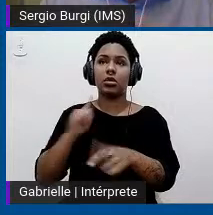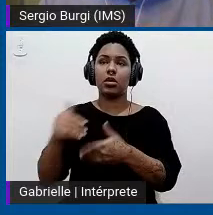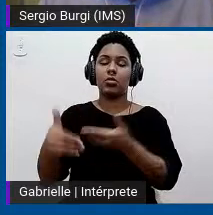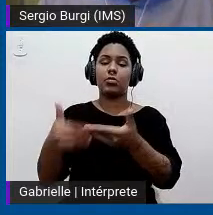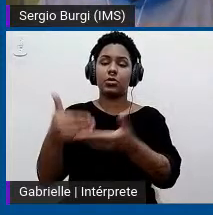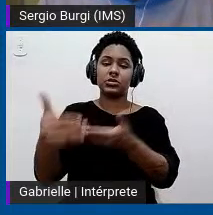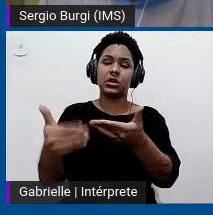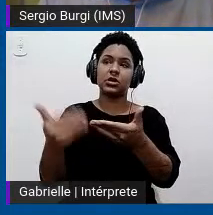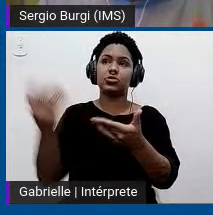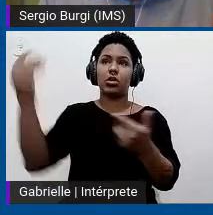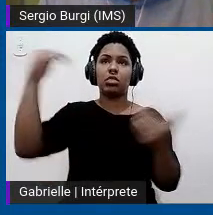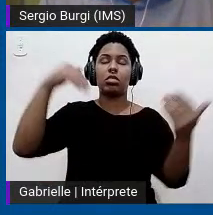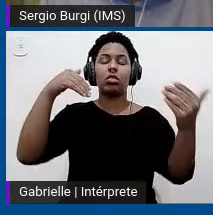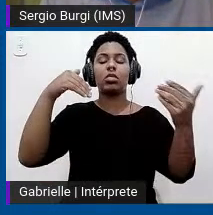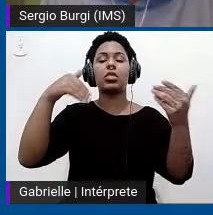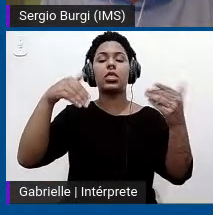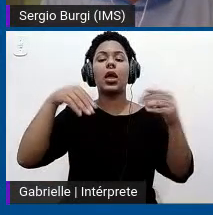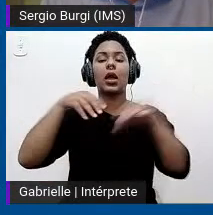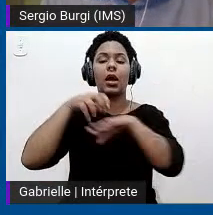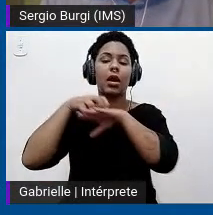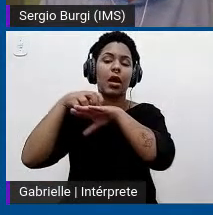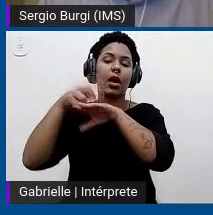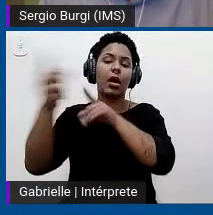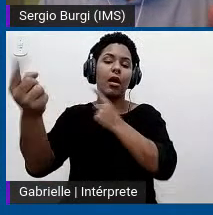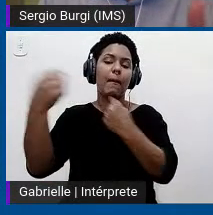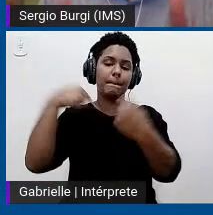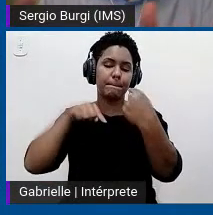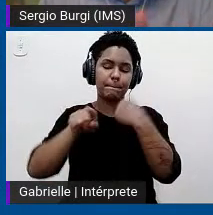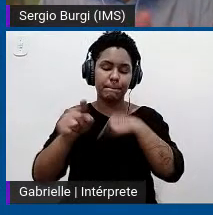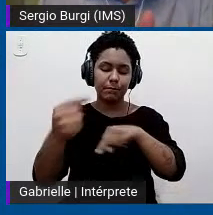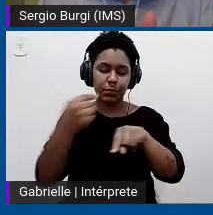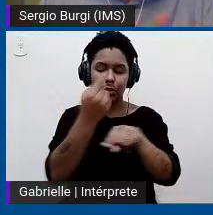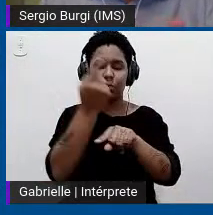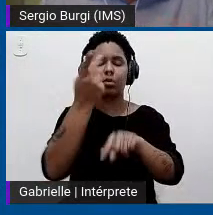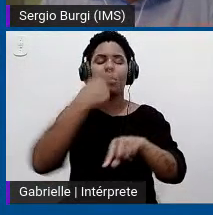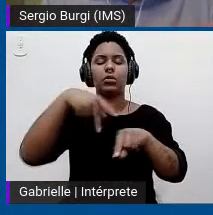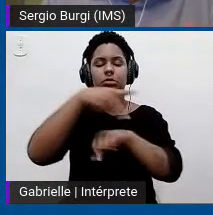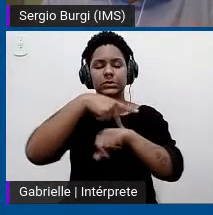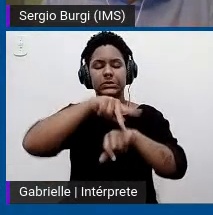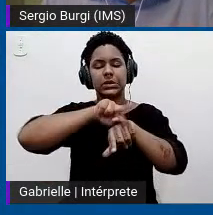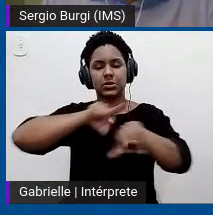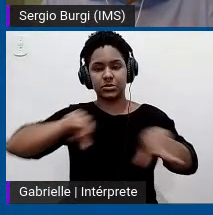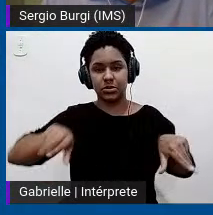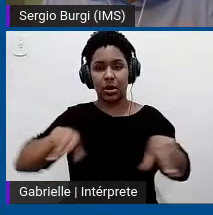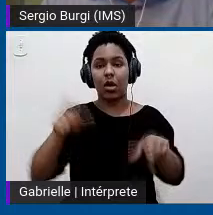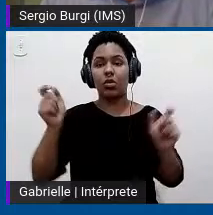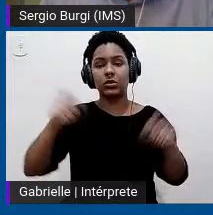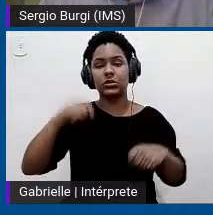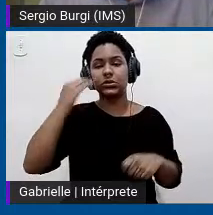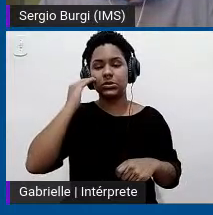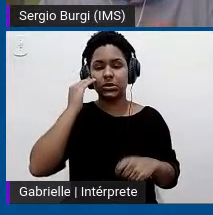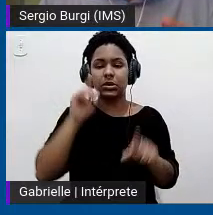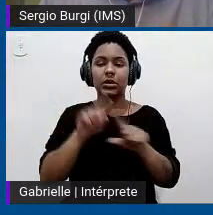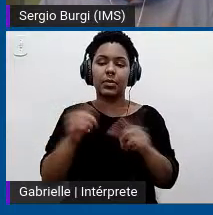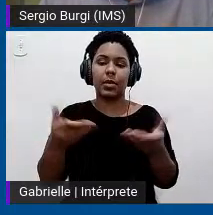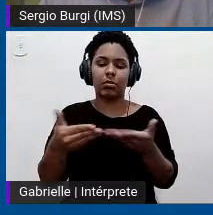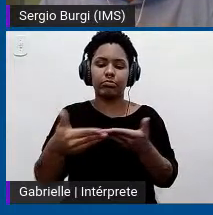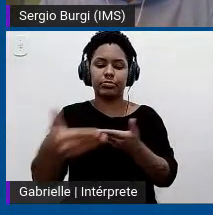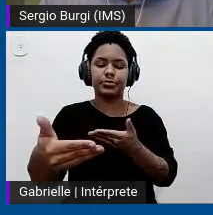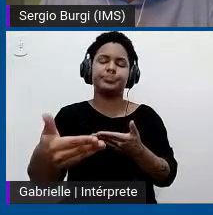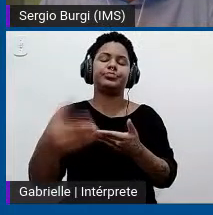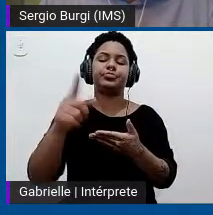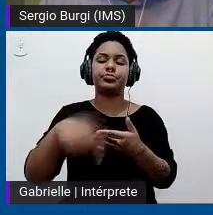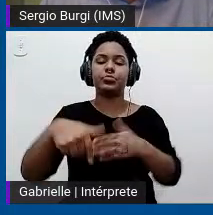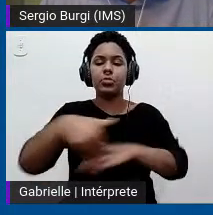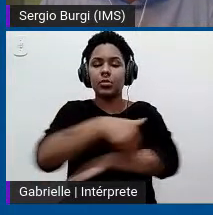internacional. O que é importante compreender é que, um pouco à frente, já na Rua da Quitanda, afirma Marco Ferrez